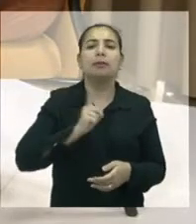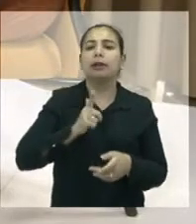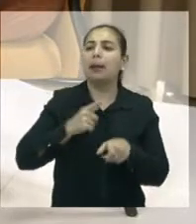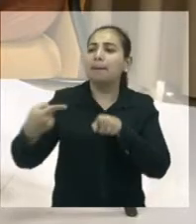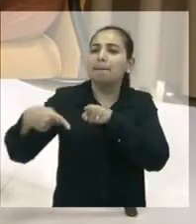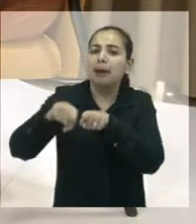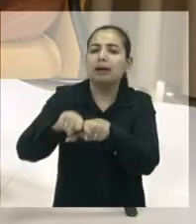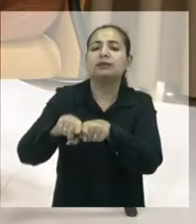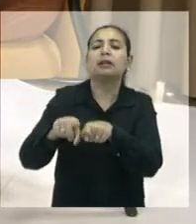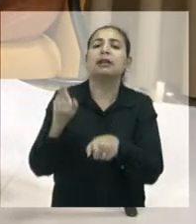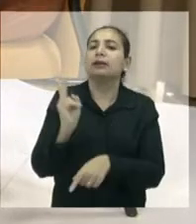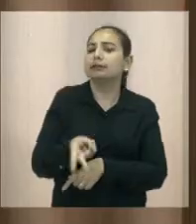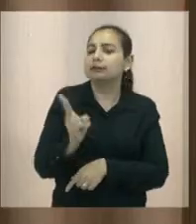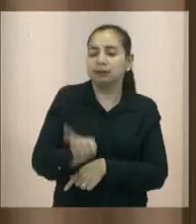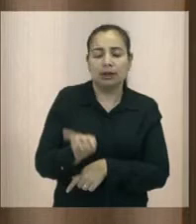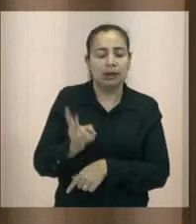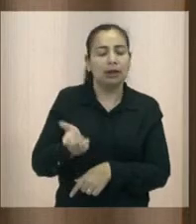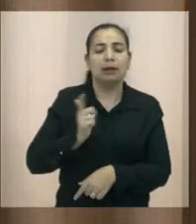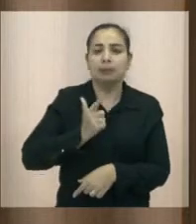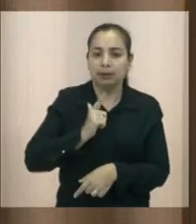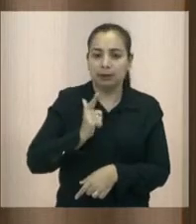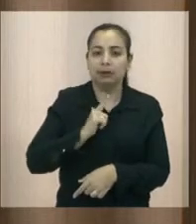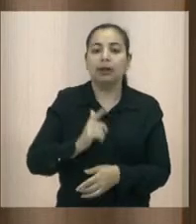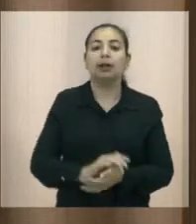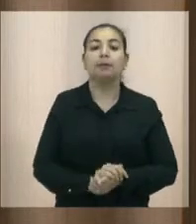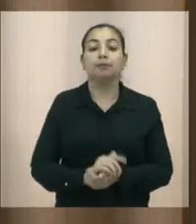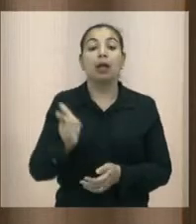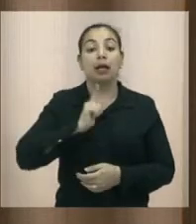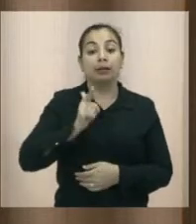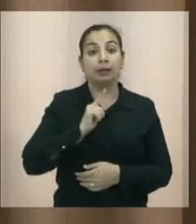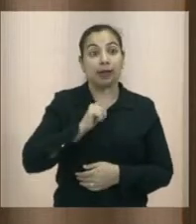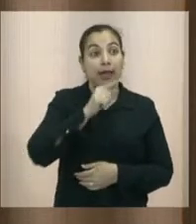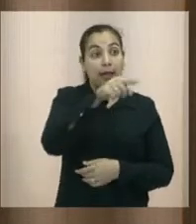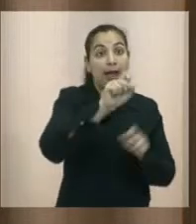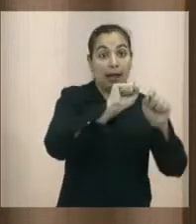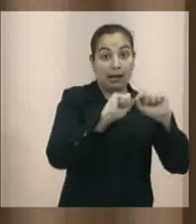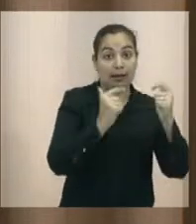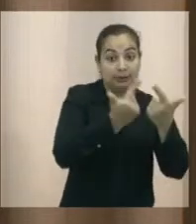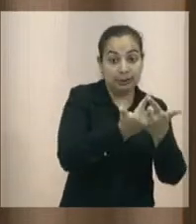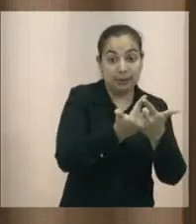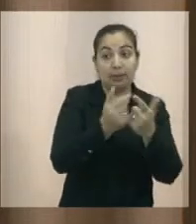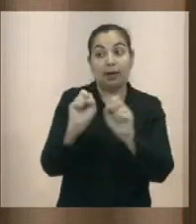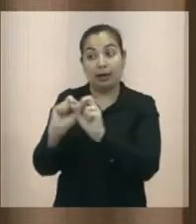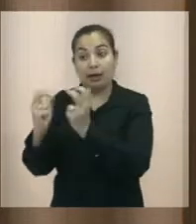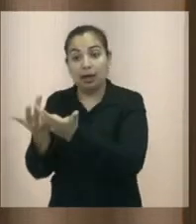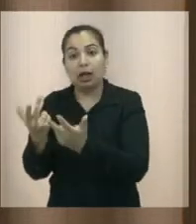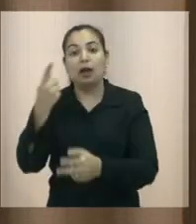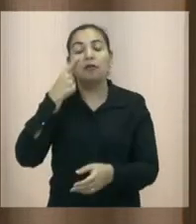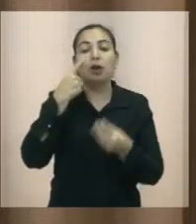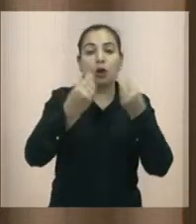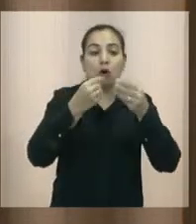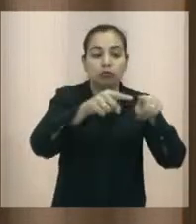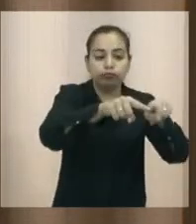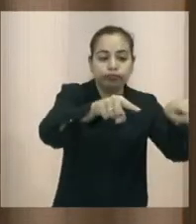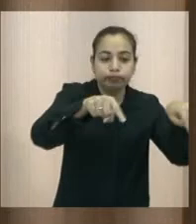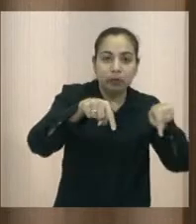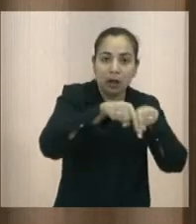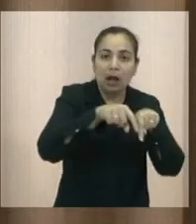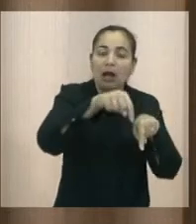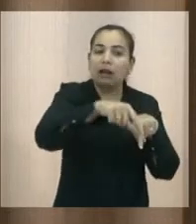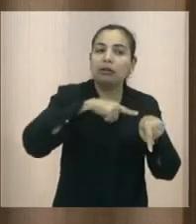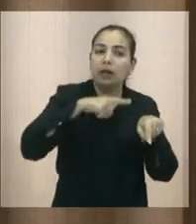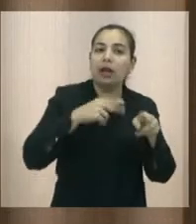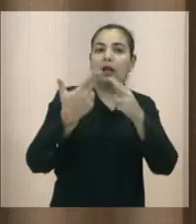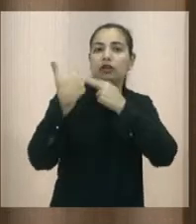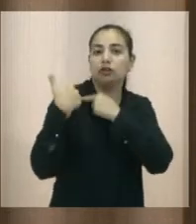a formação dos escritórios também, tanto da Assembleia Legislativa como também o daqui da Câmara, que é o Dom Aloysio Lochart. Então, enfim, a